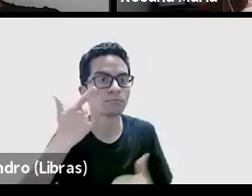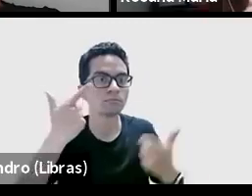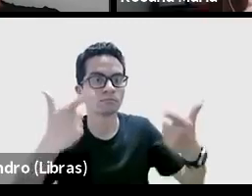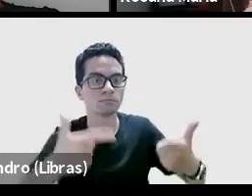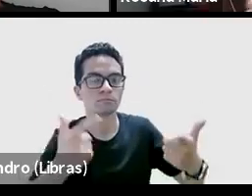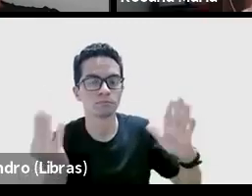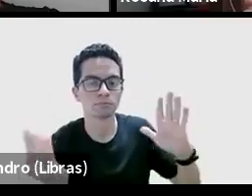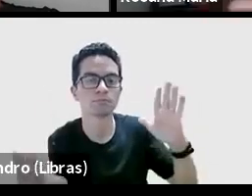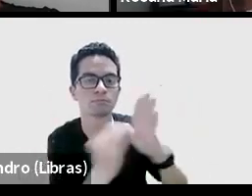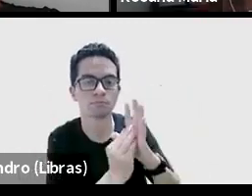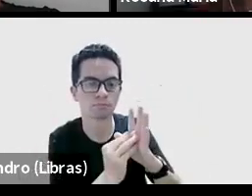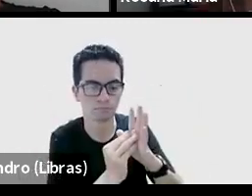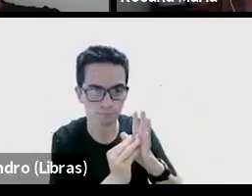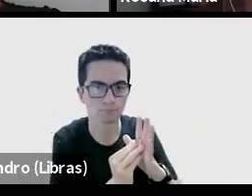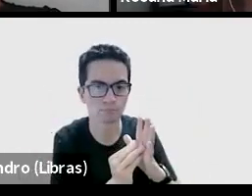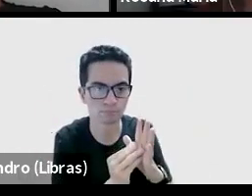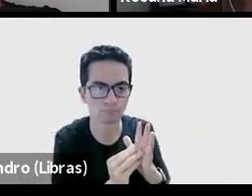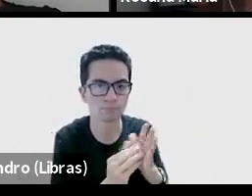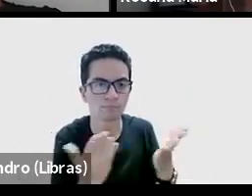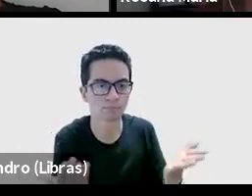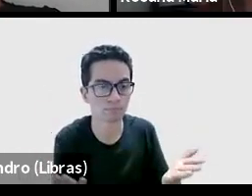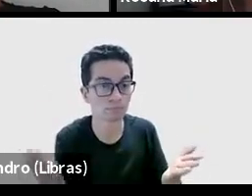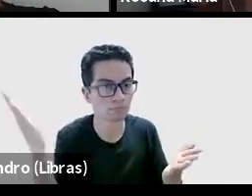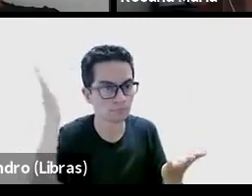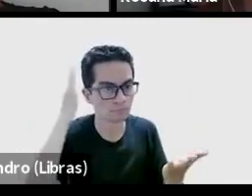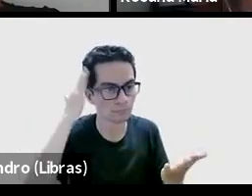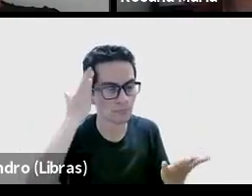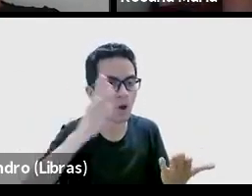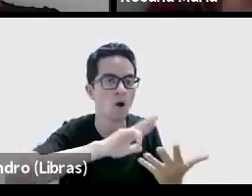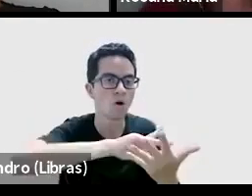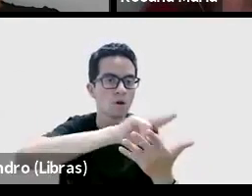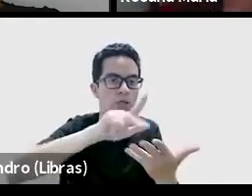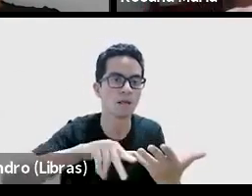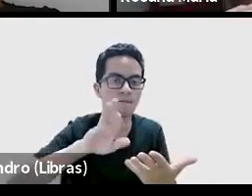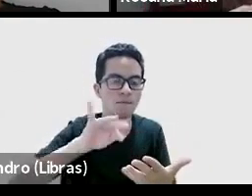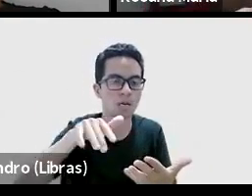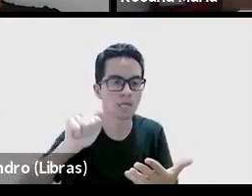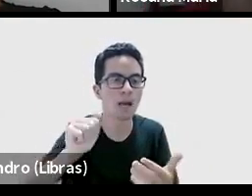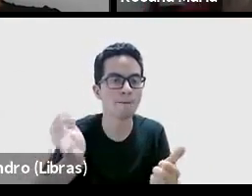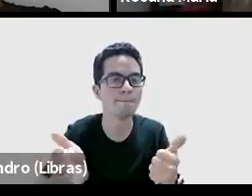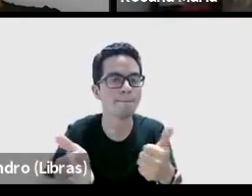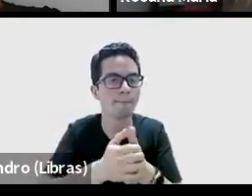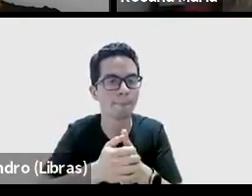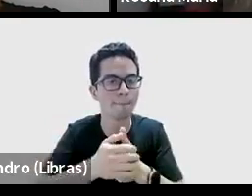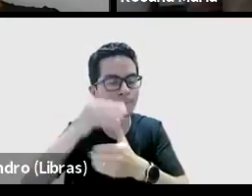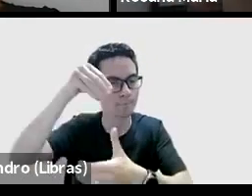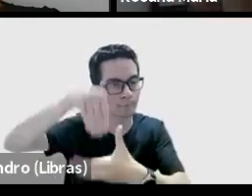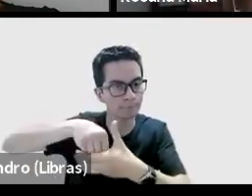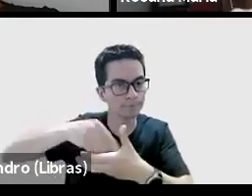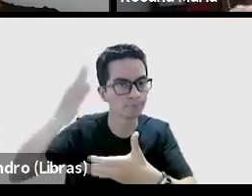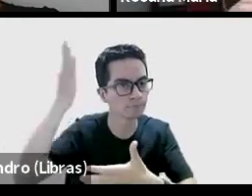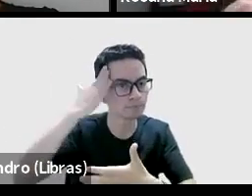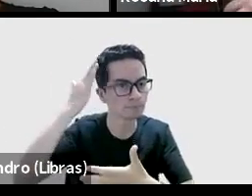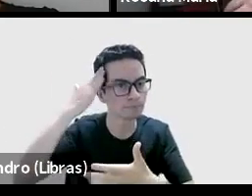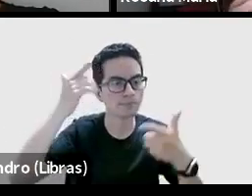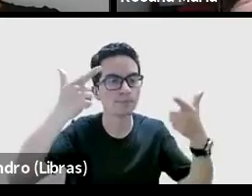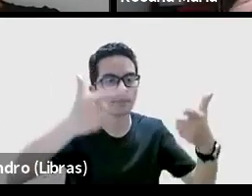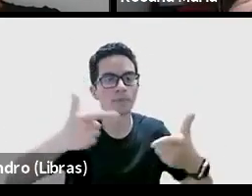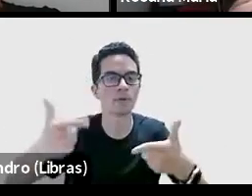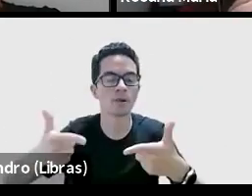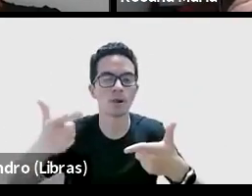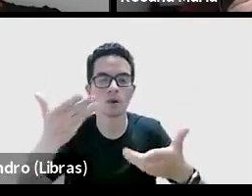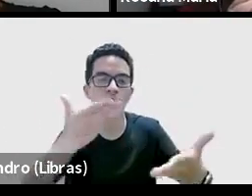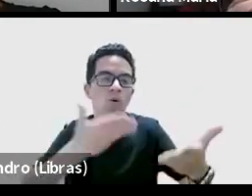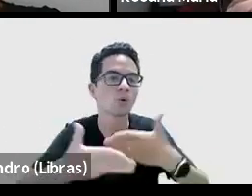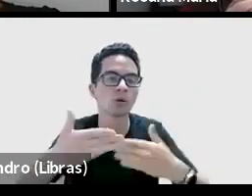vendo assim, só, né, algumas coisas da Fernanda. A gente não pode estar encapsulado, né, no espaço acadêmico. A gente